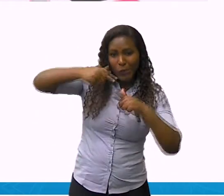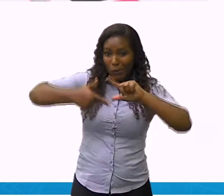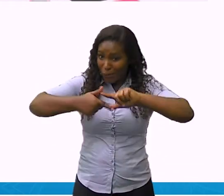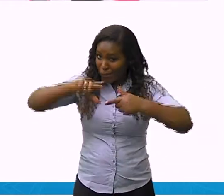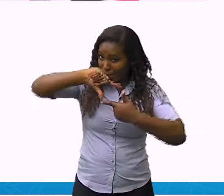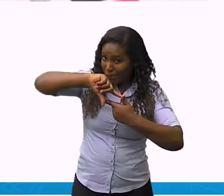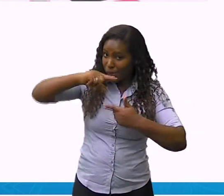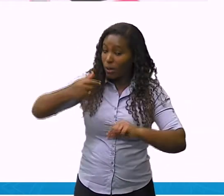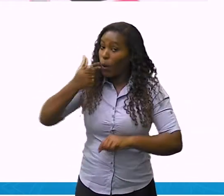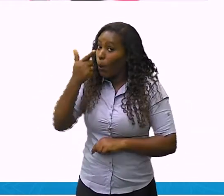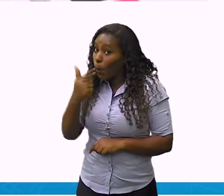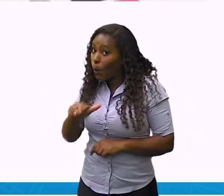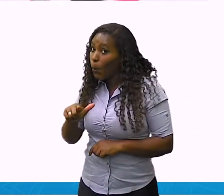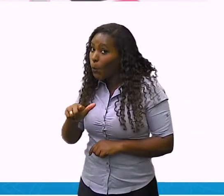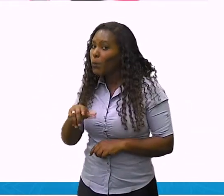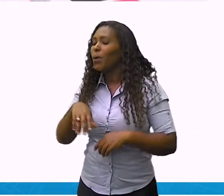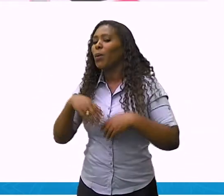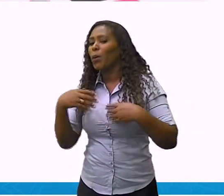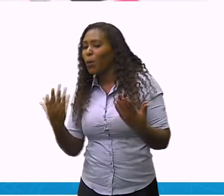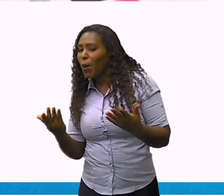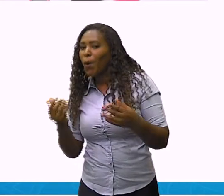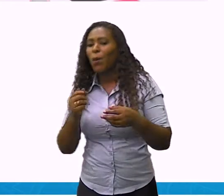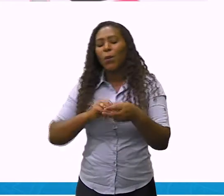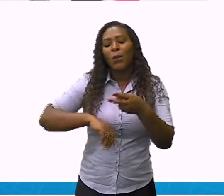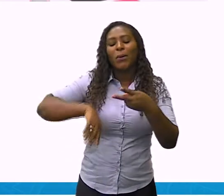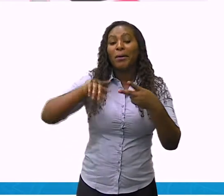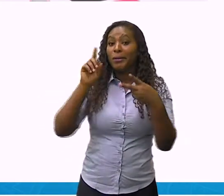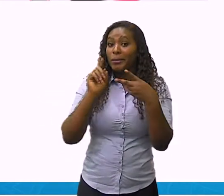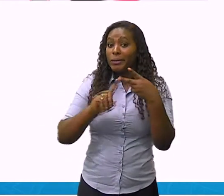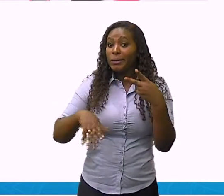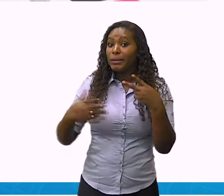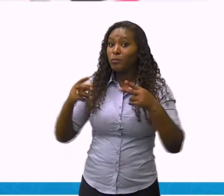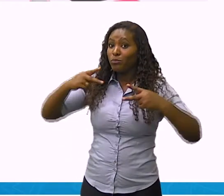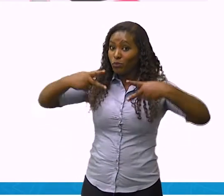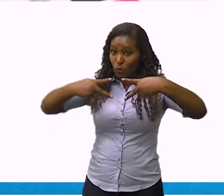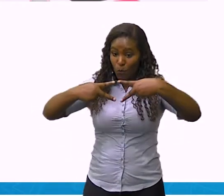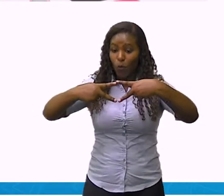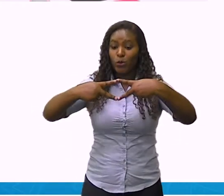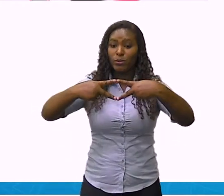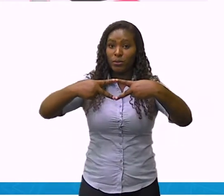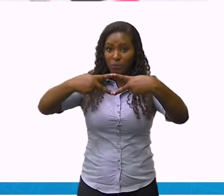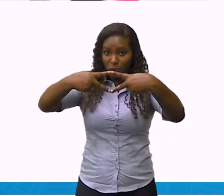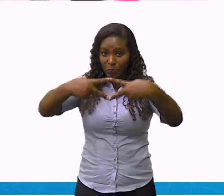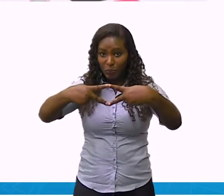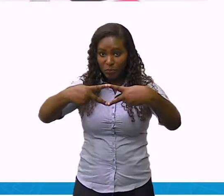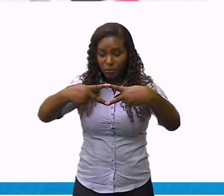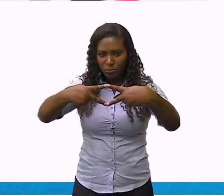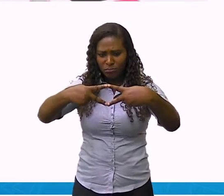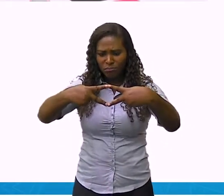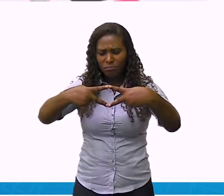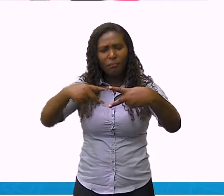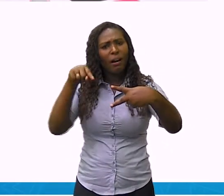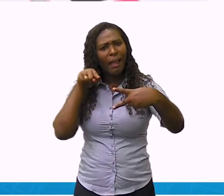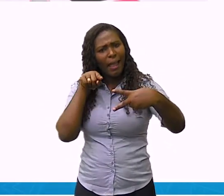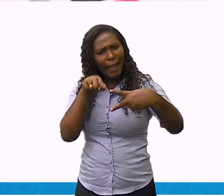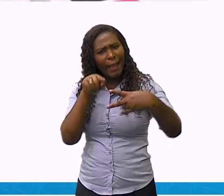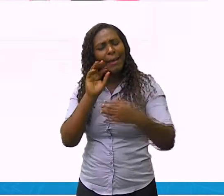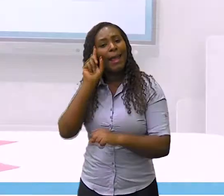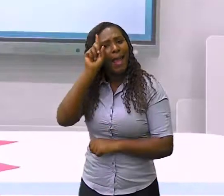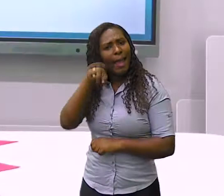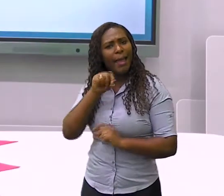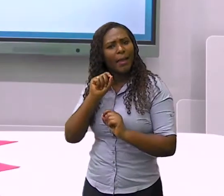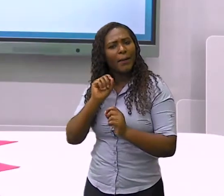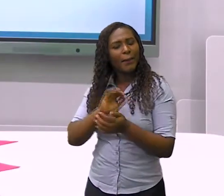também destacar dentro de paralelogramo é o losango. O losango, além daquelas